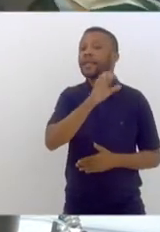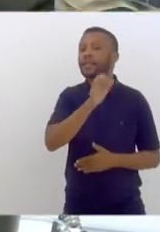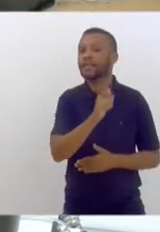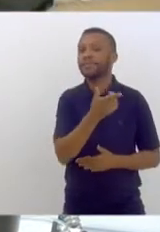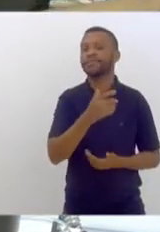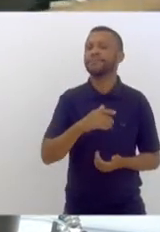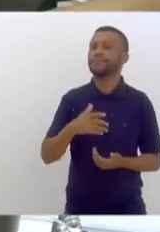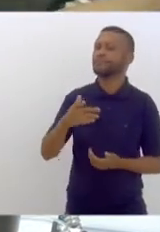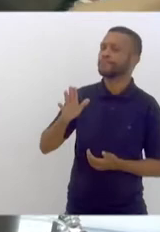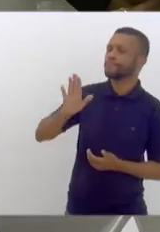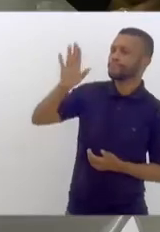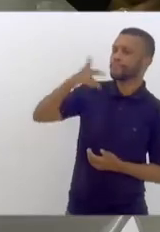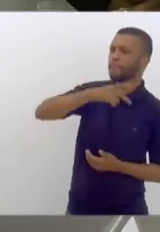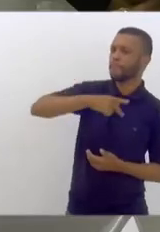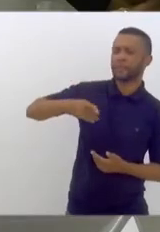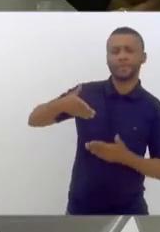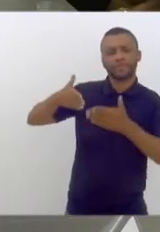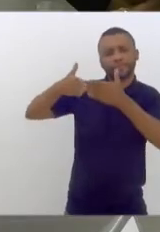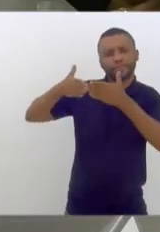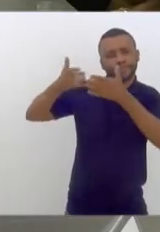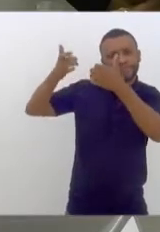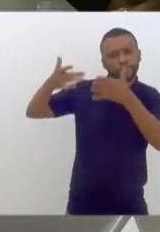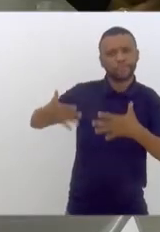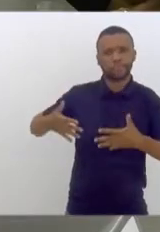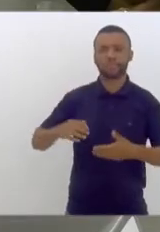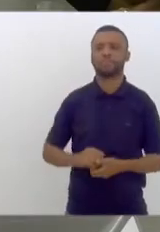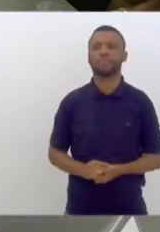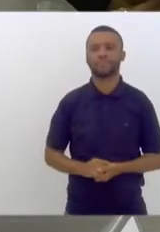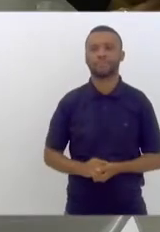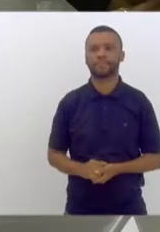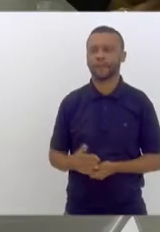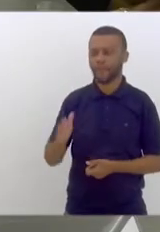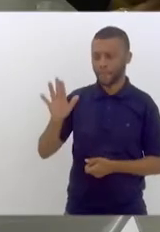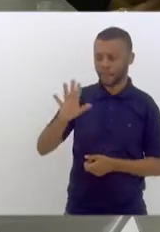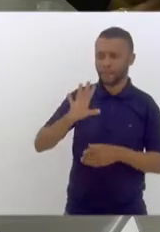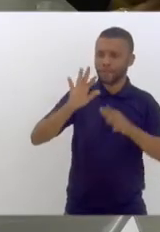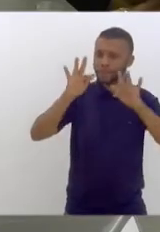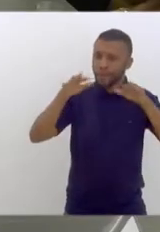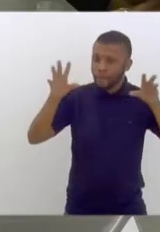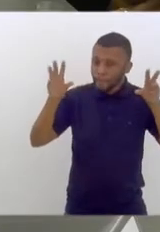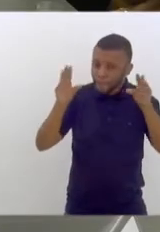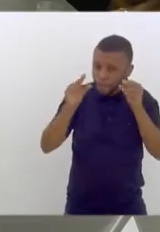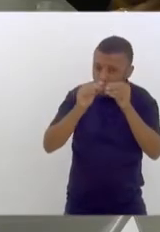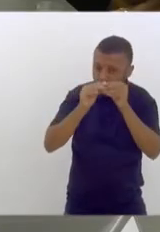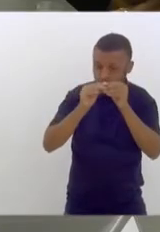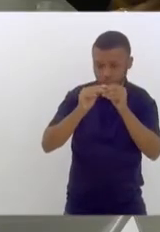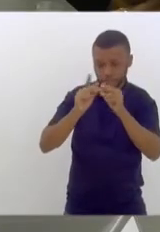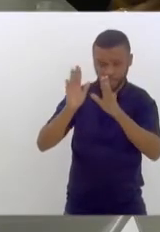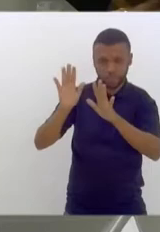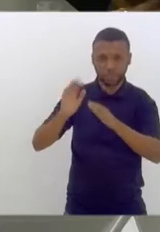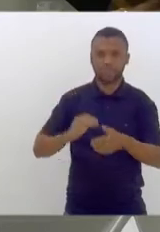Presidente, só uma questão de ordem. Peraí, deixa eu fechar meu raciocínio da questão de ordem.